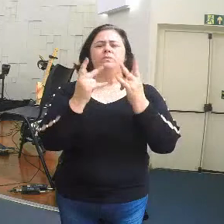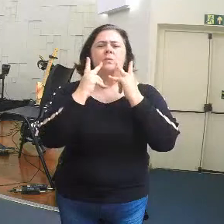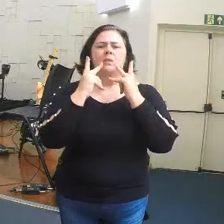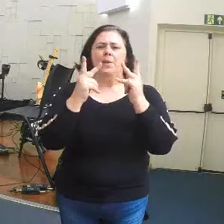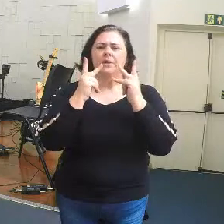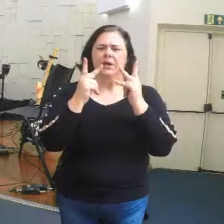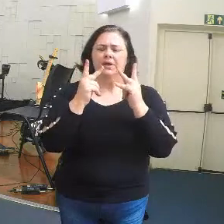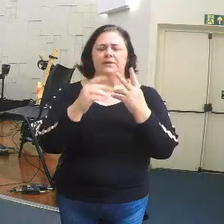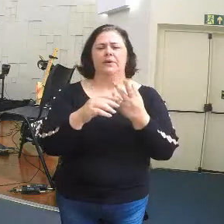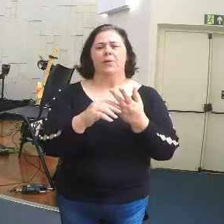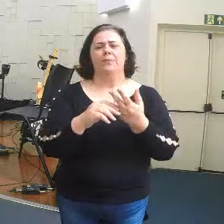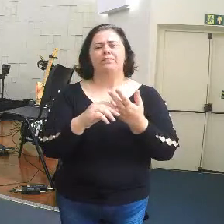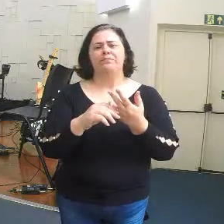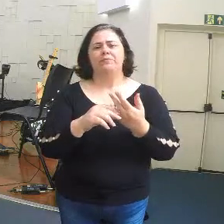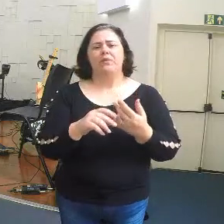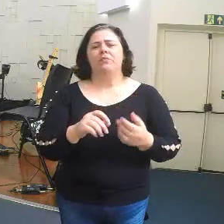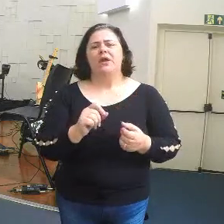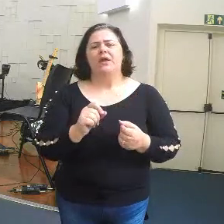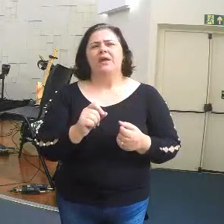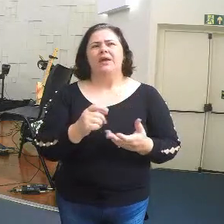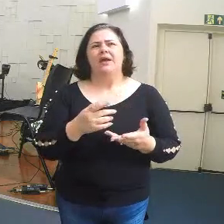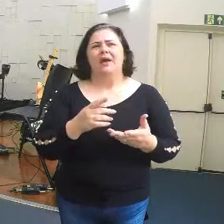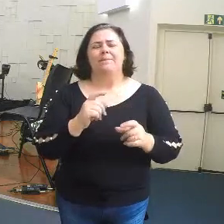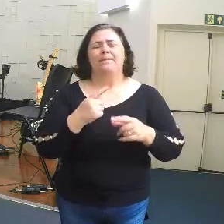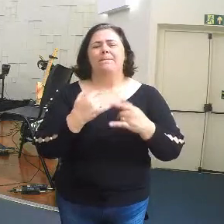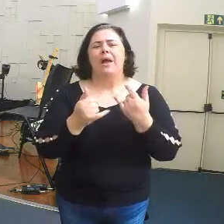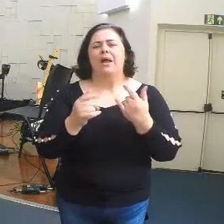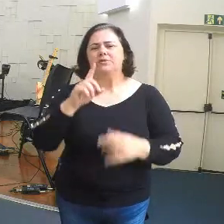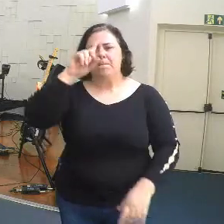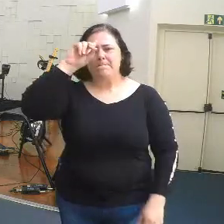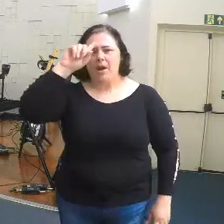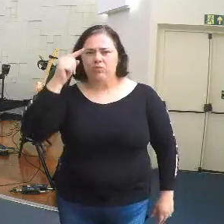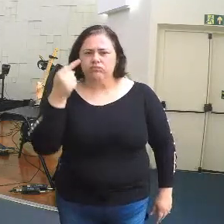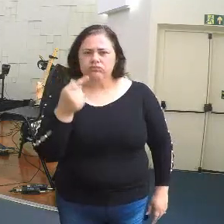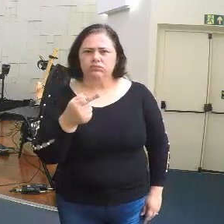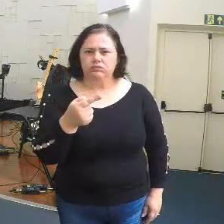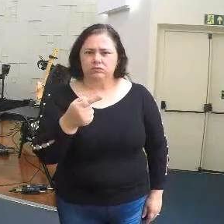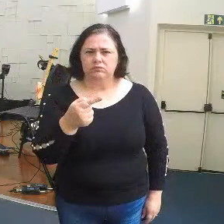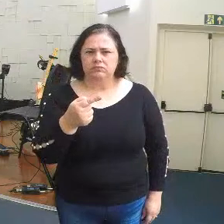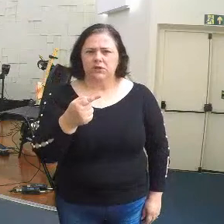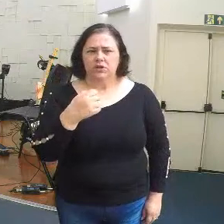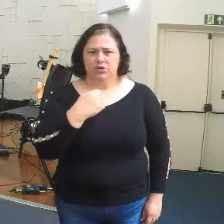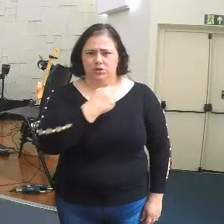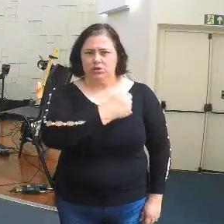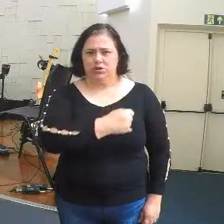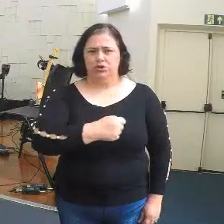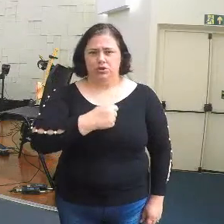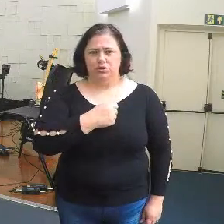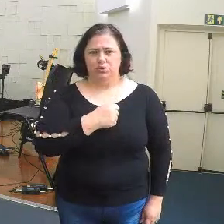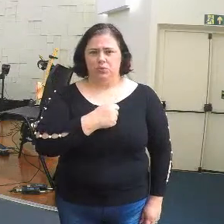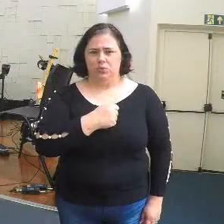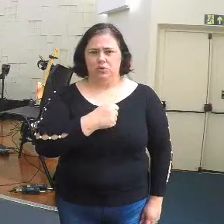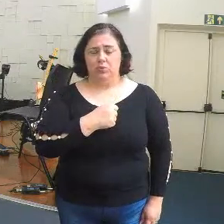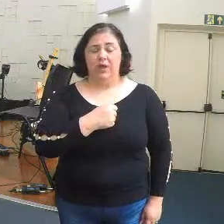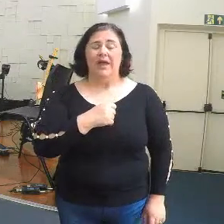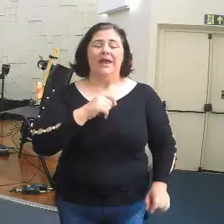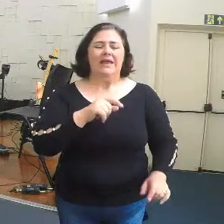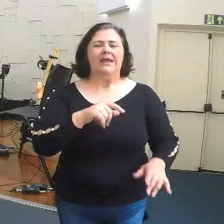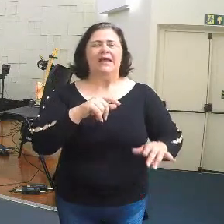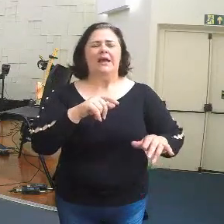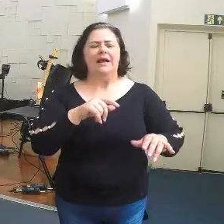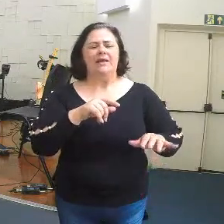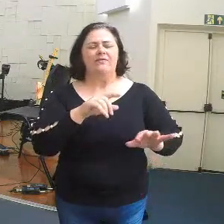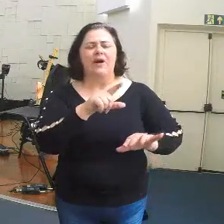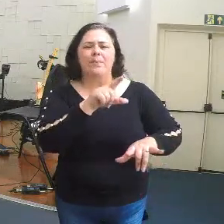ordem como nós usamos hoje, mas a mensagem está aqui e ele vai enfatizando pelo